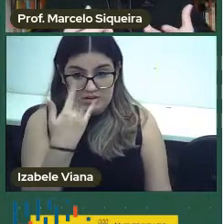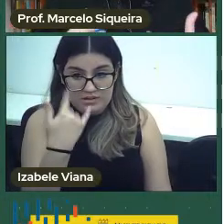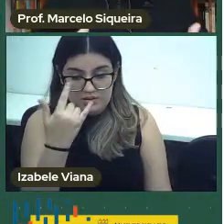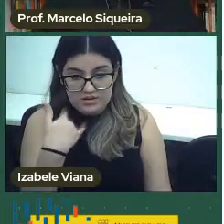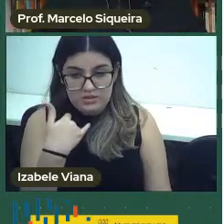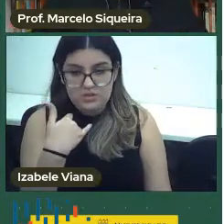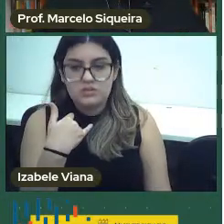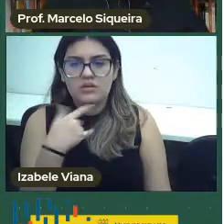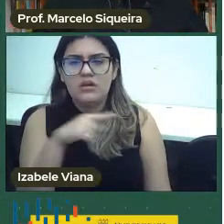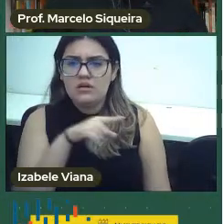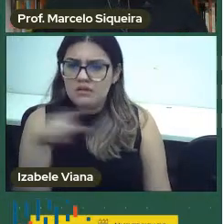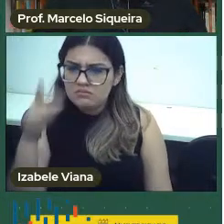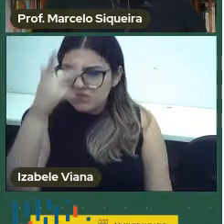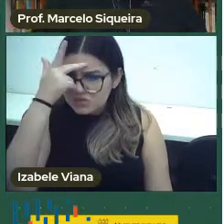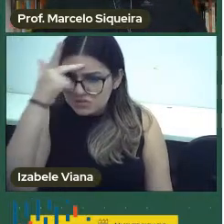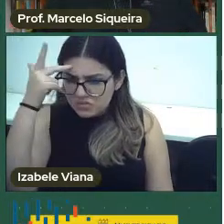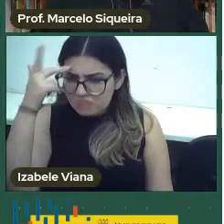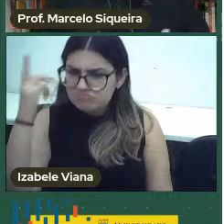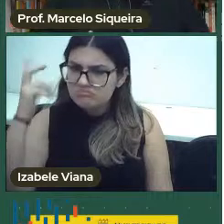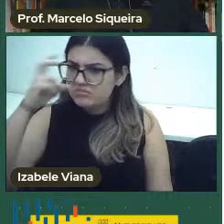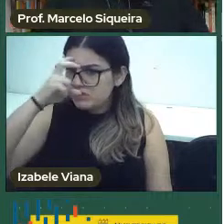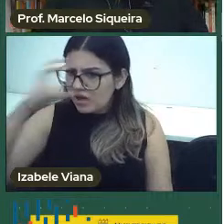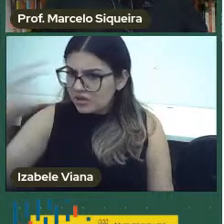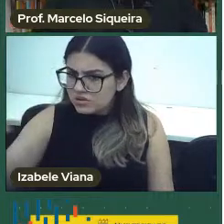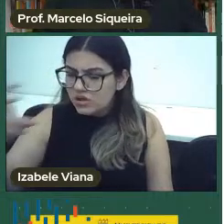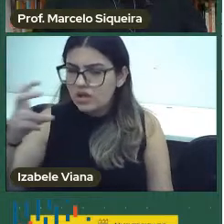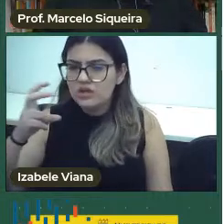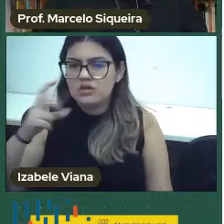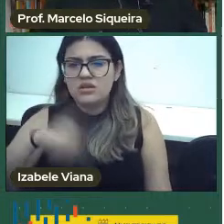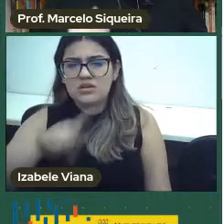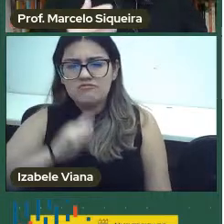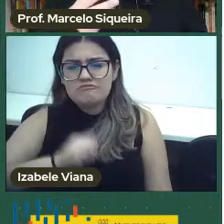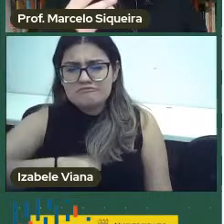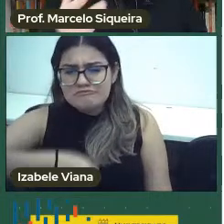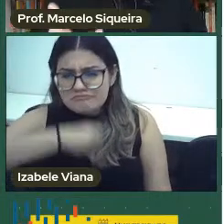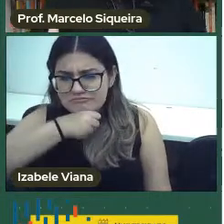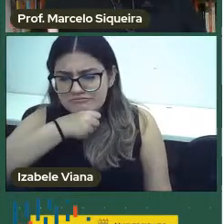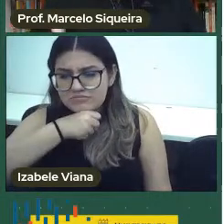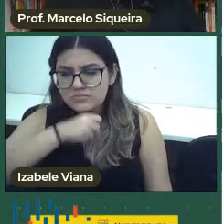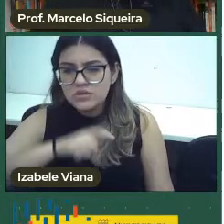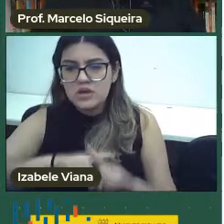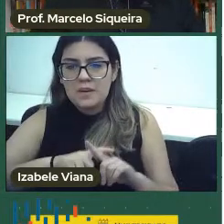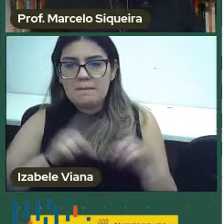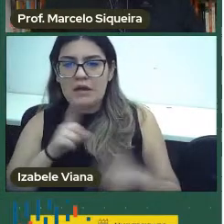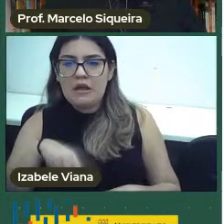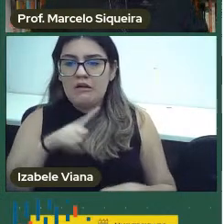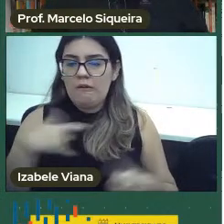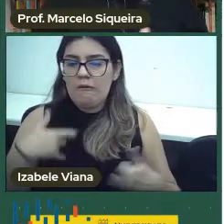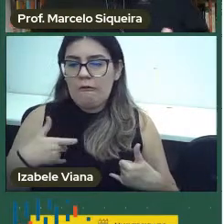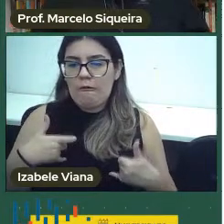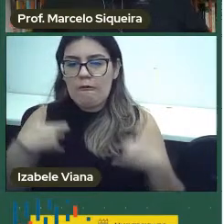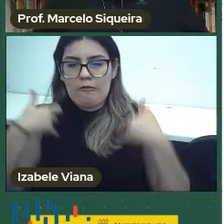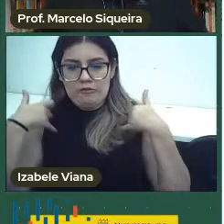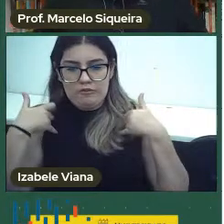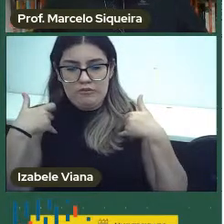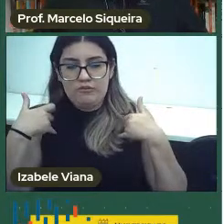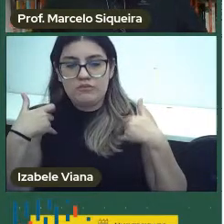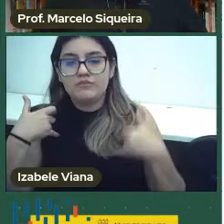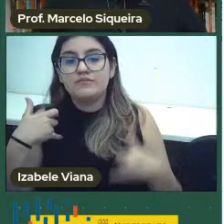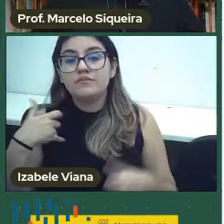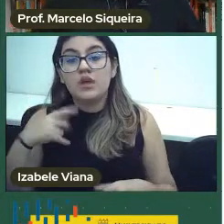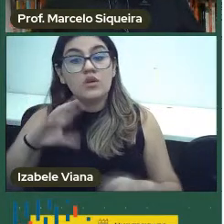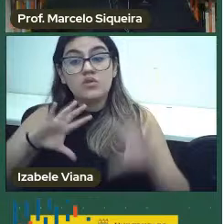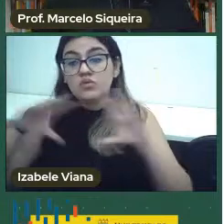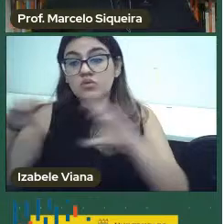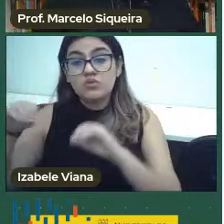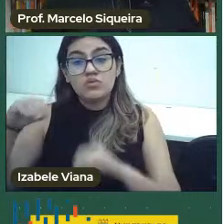sete cegos muito inteligentes, muito velhos, mas também muito soberbos. E toda a